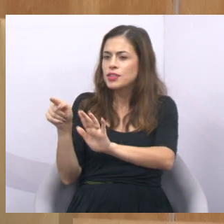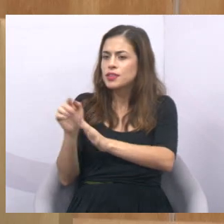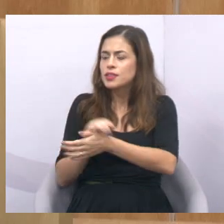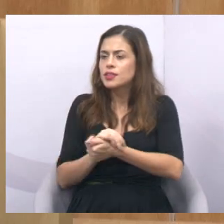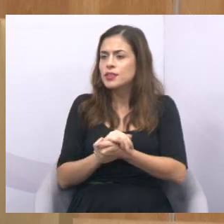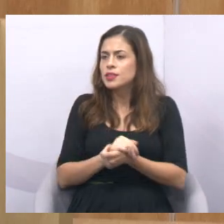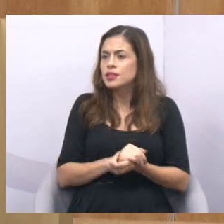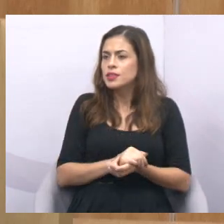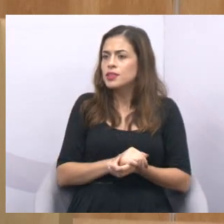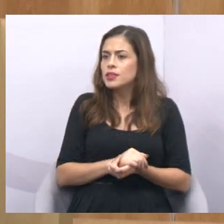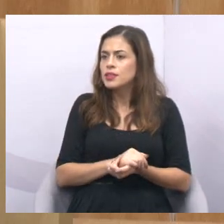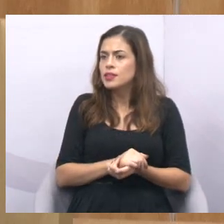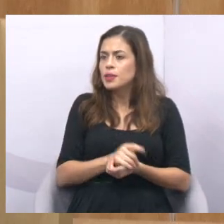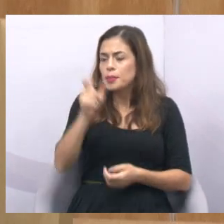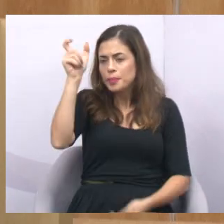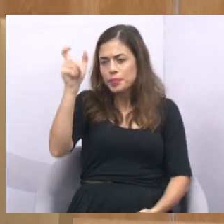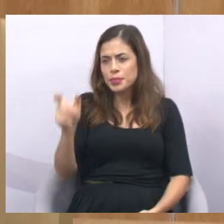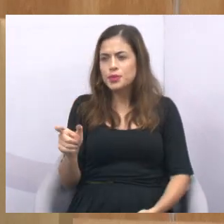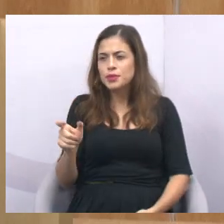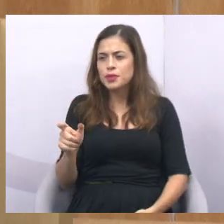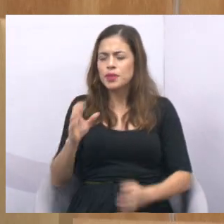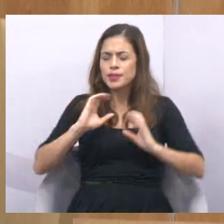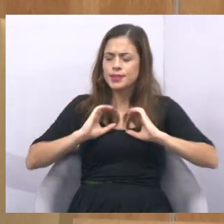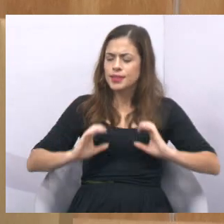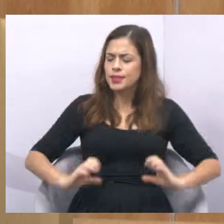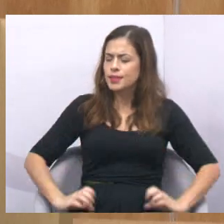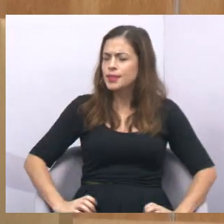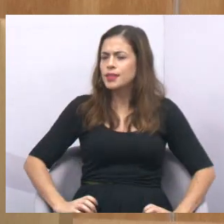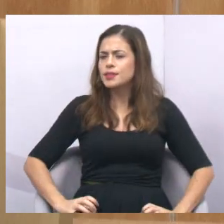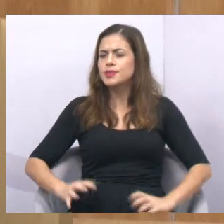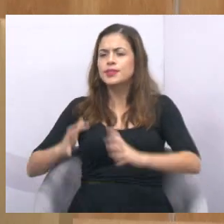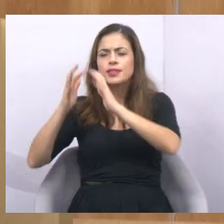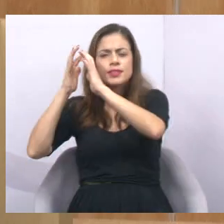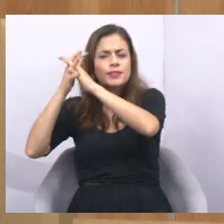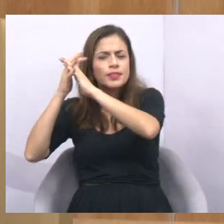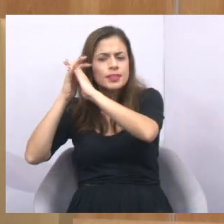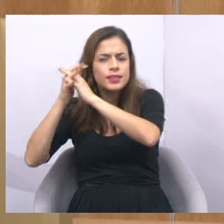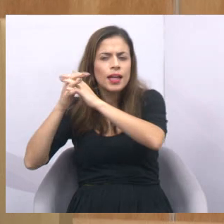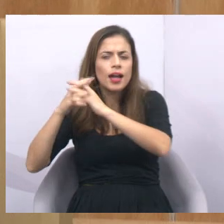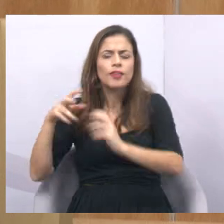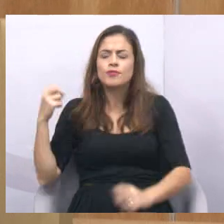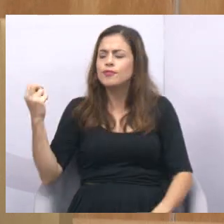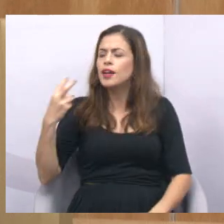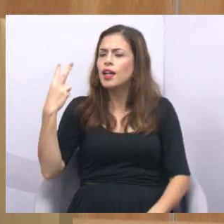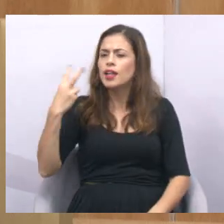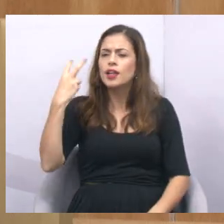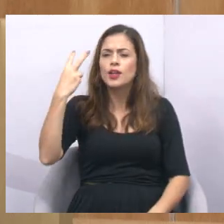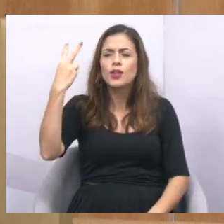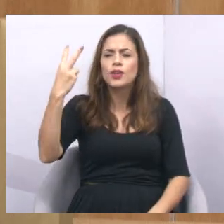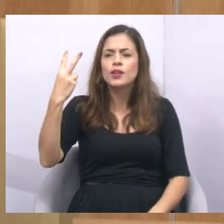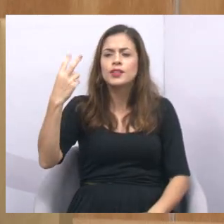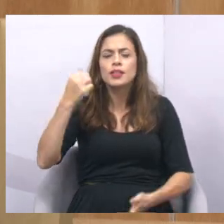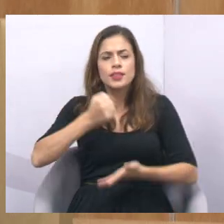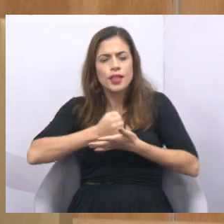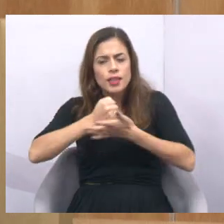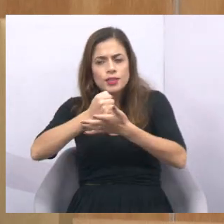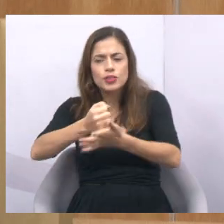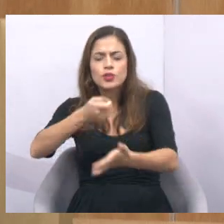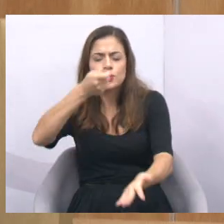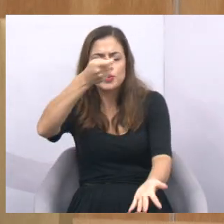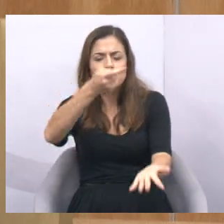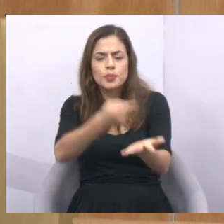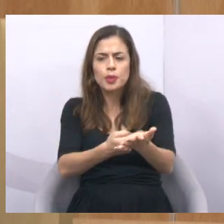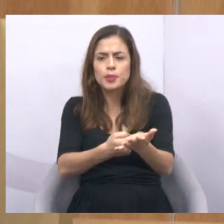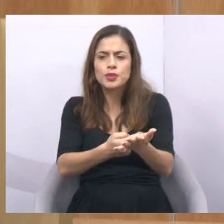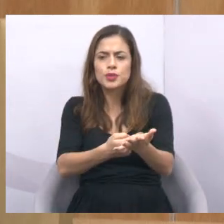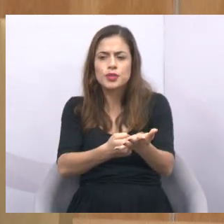pessoas, cidadãos jacarienses, críticos, reflexivos, de valores, colaborativos,